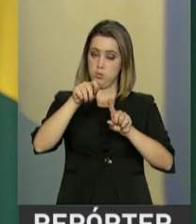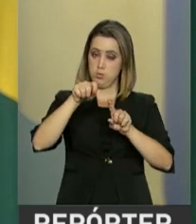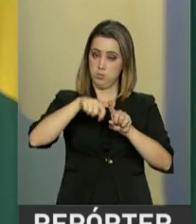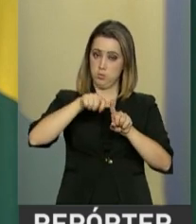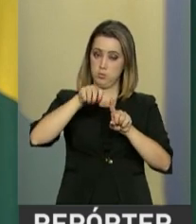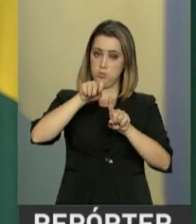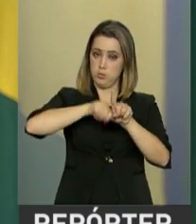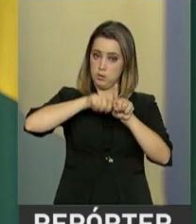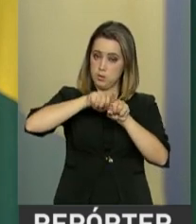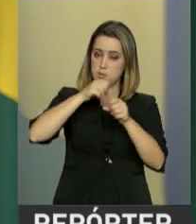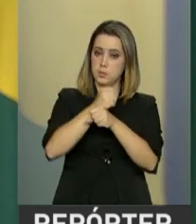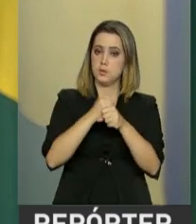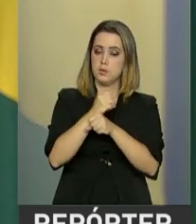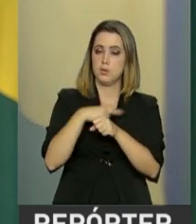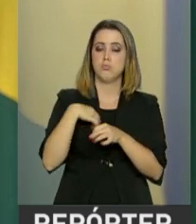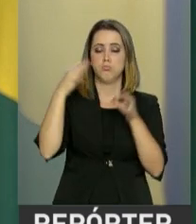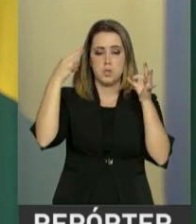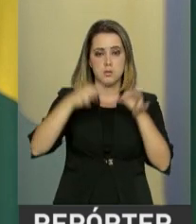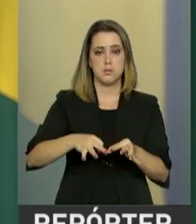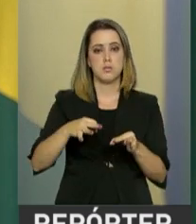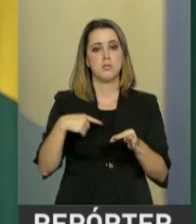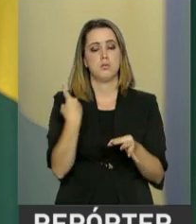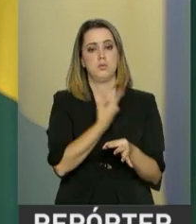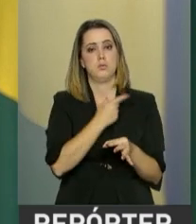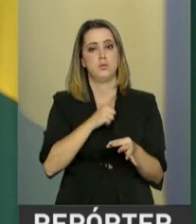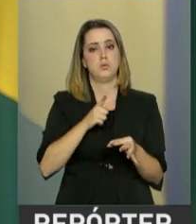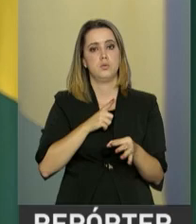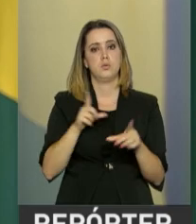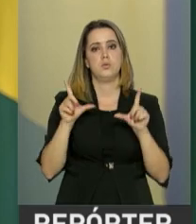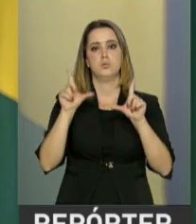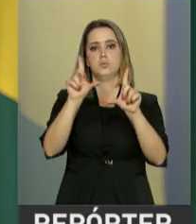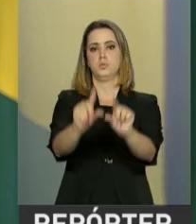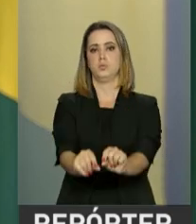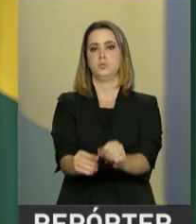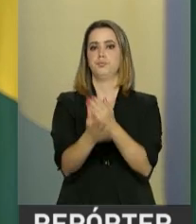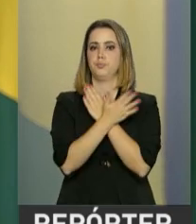seguramente nós teremos uma redução do desemprego.